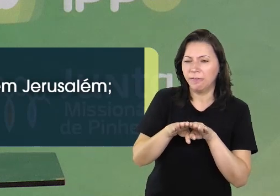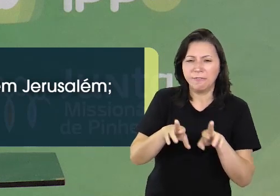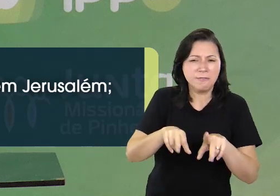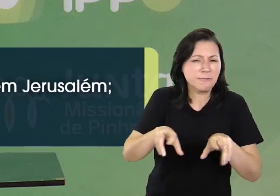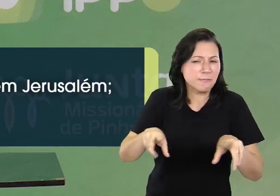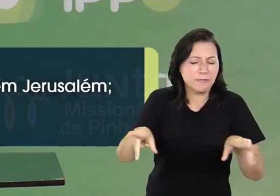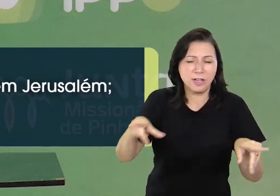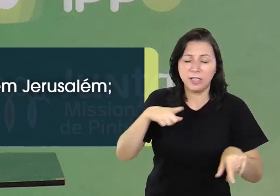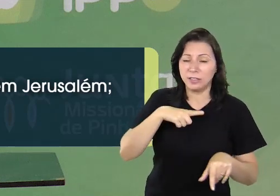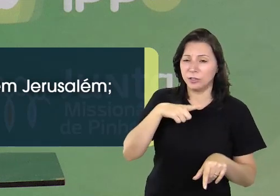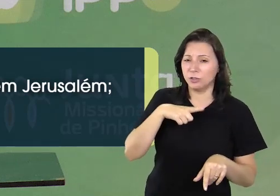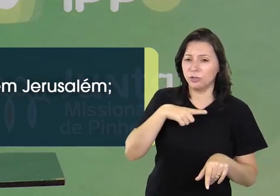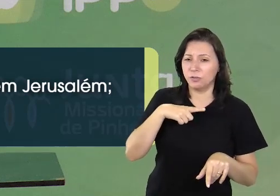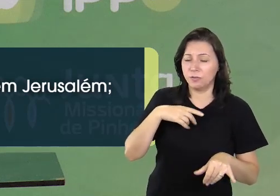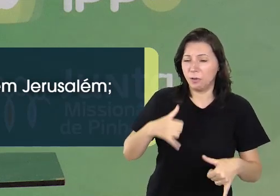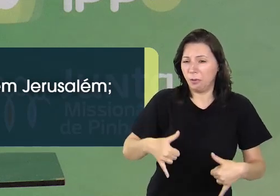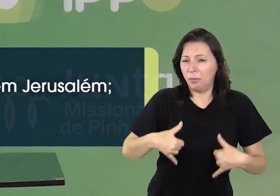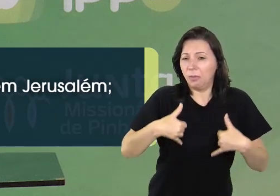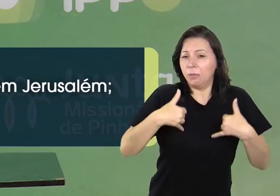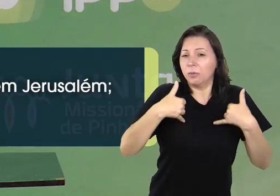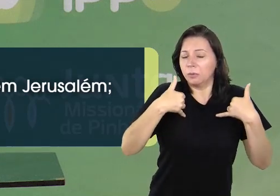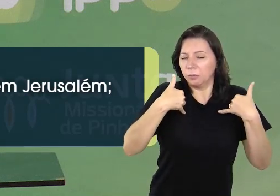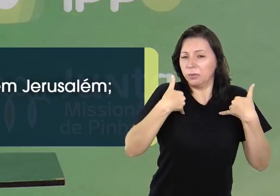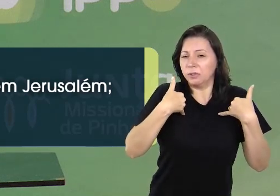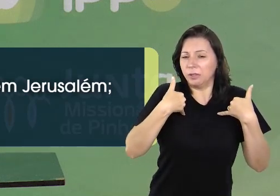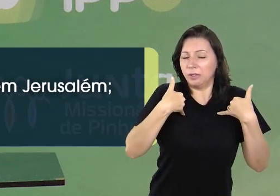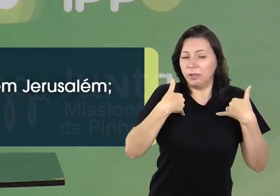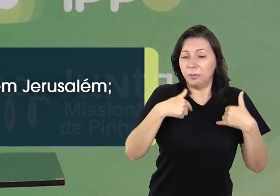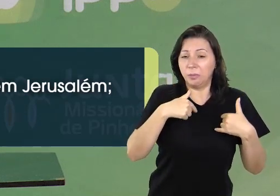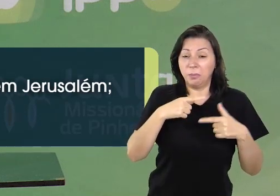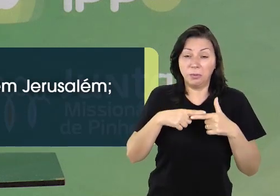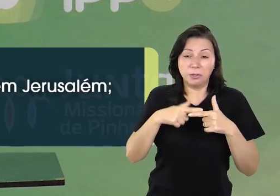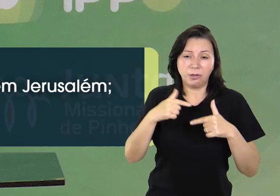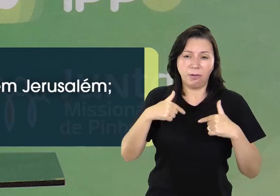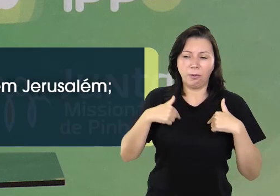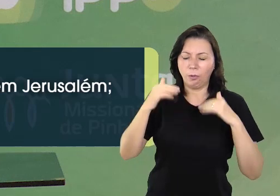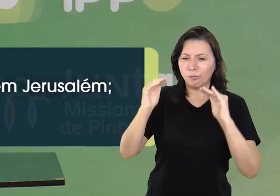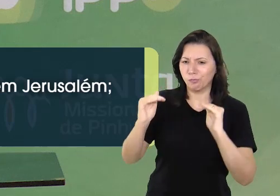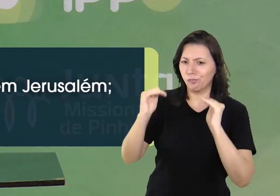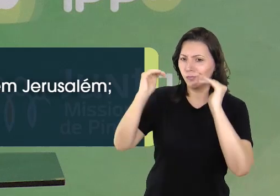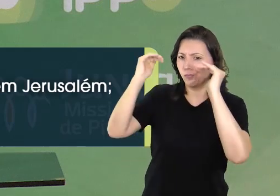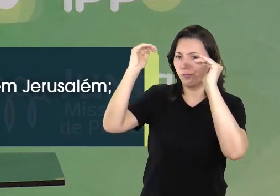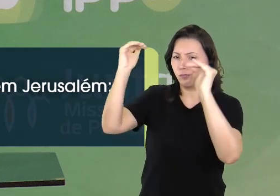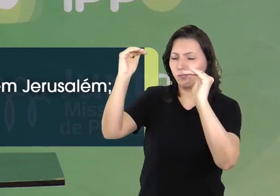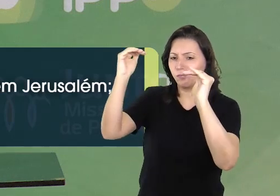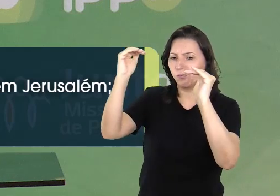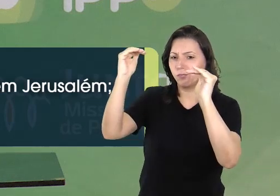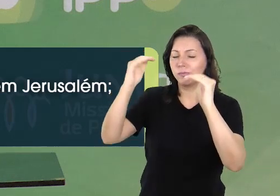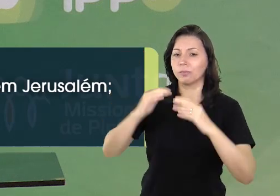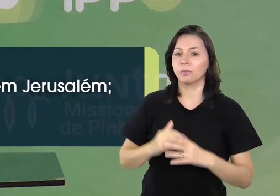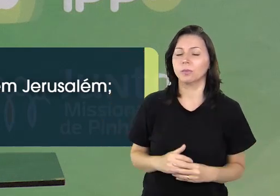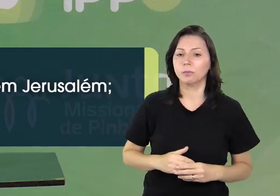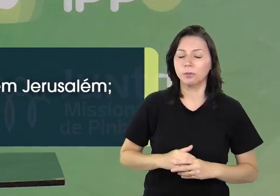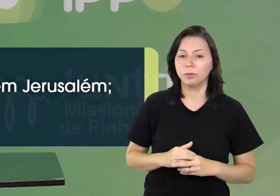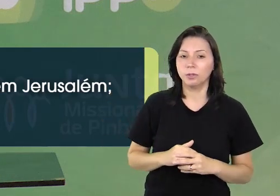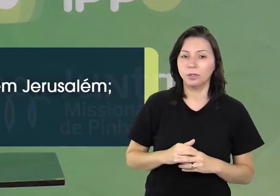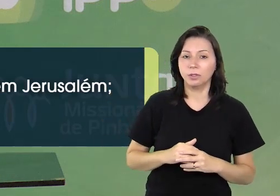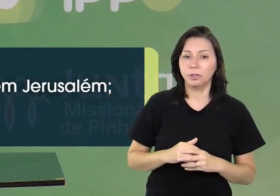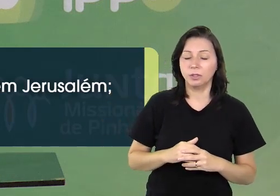engrandecile e sobrepujei a todos os que viveram antes de mim em Jerusalém